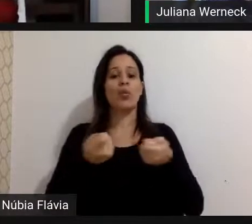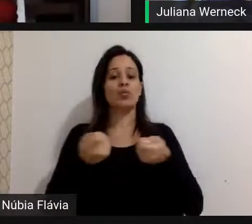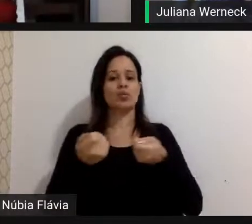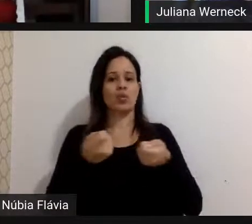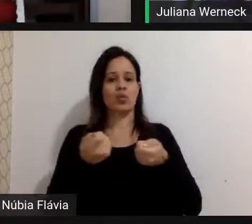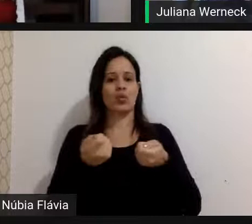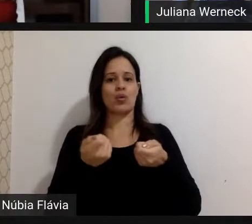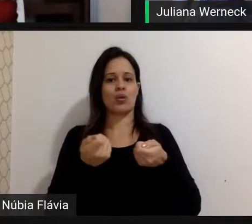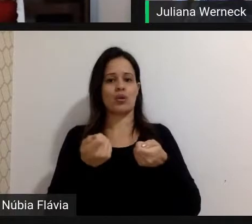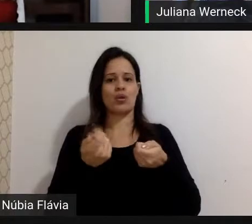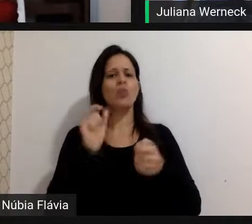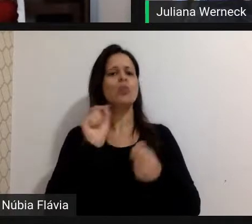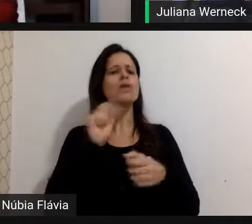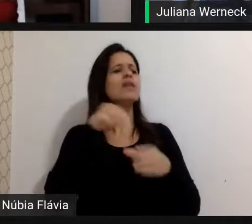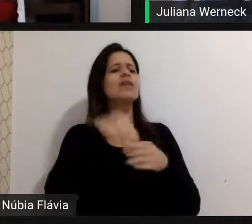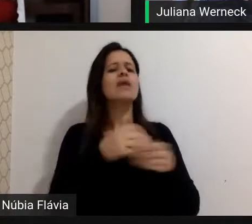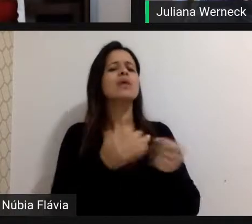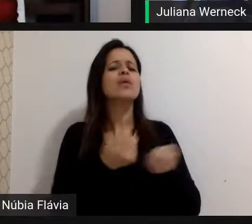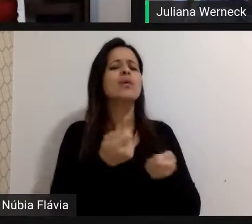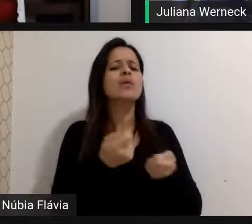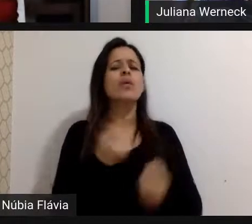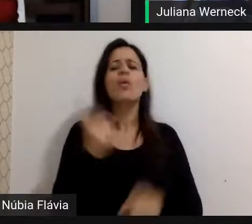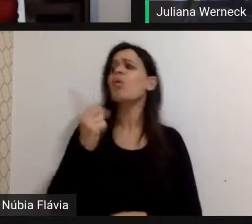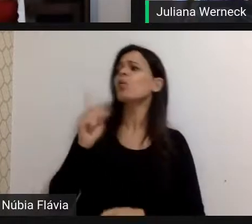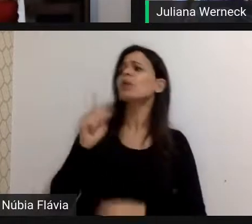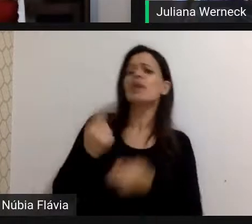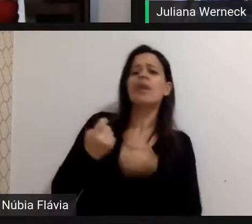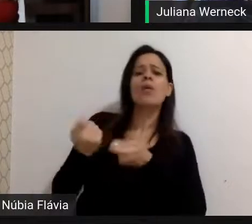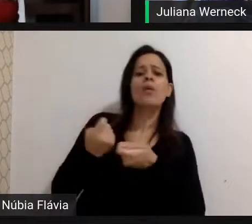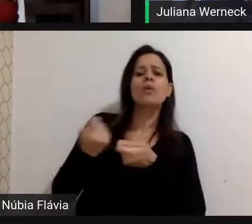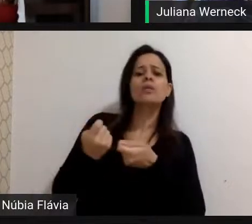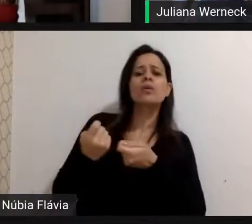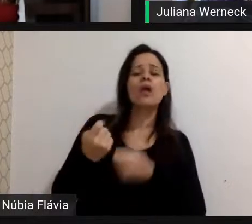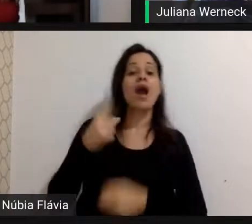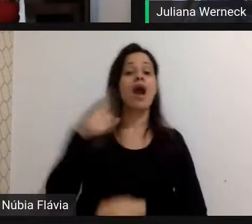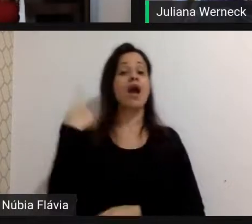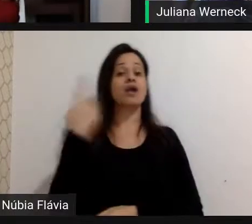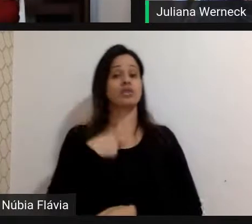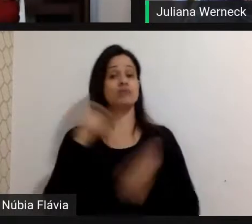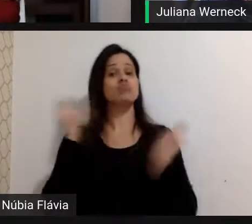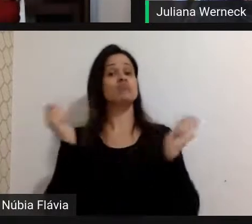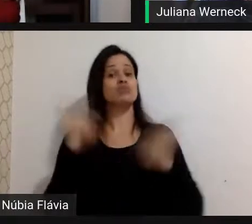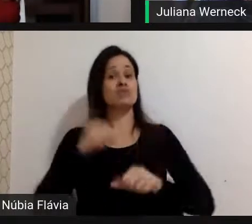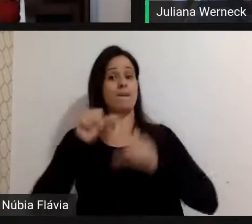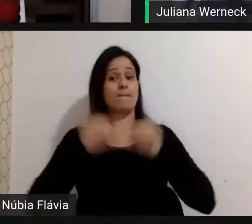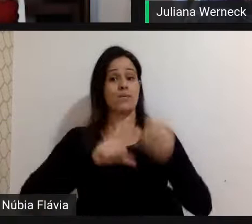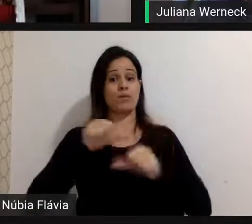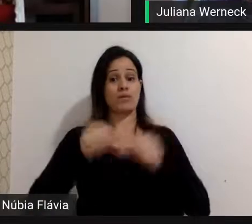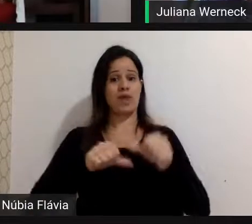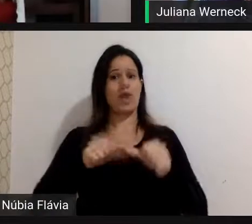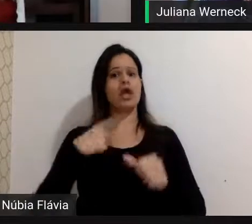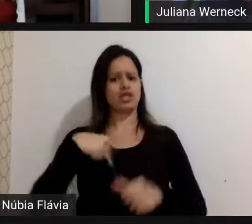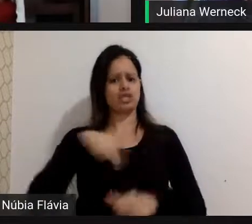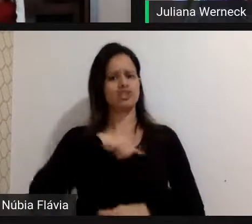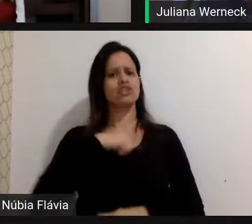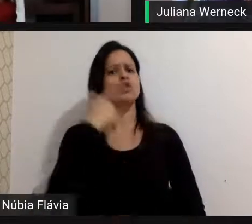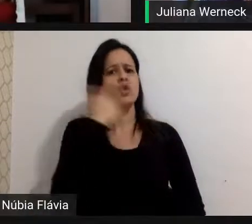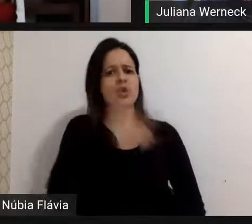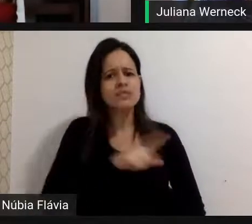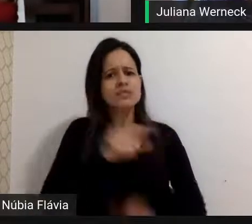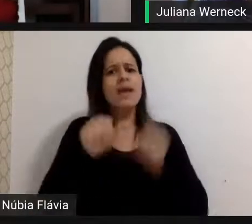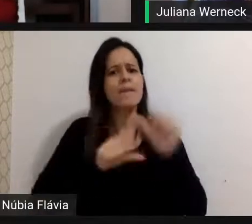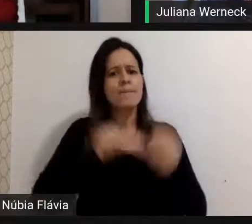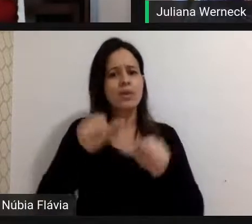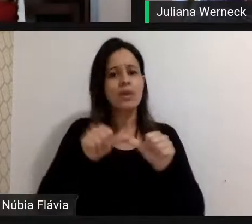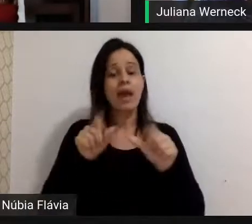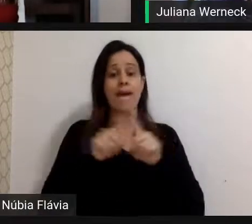Eu sempre falo que o que a gente pode mudar é nosso dever mudar. O que não está no nosso